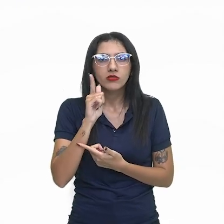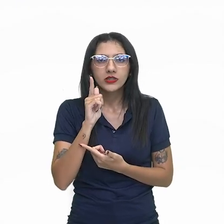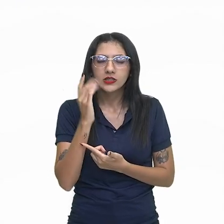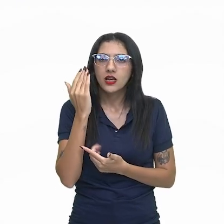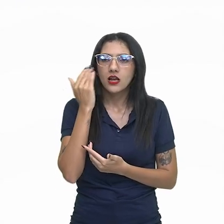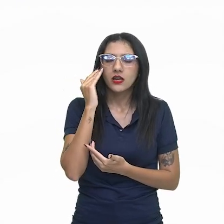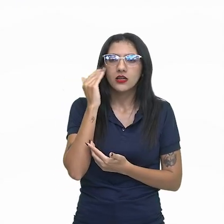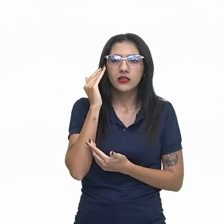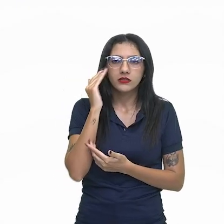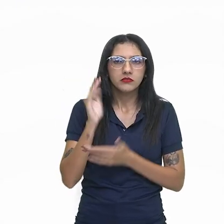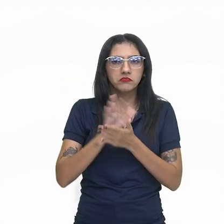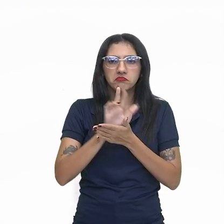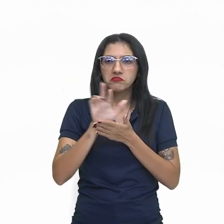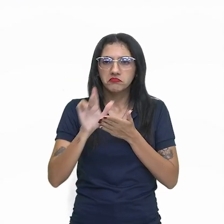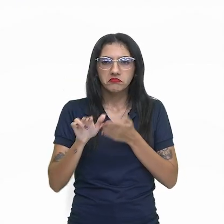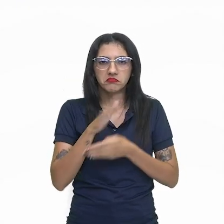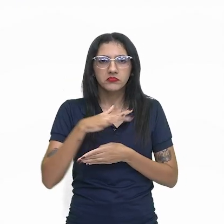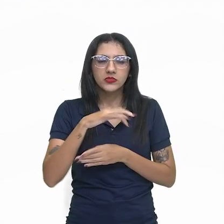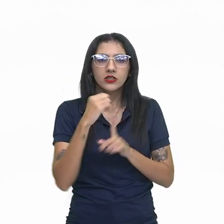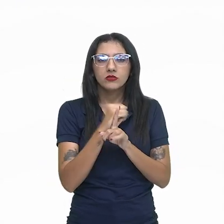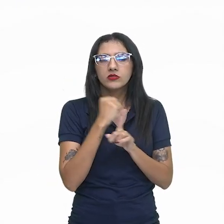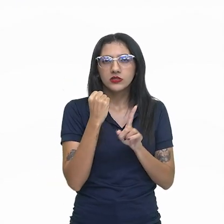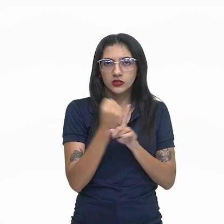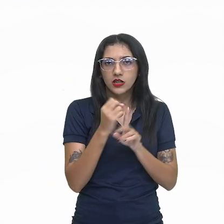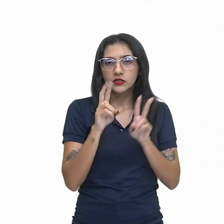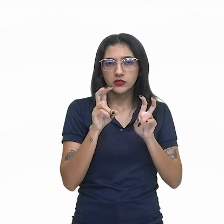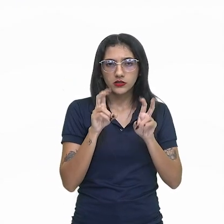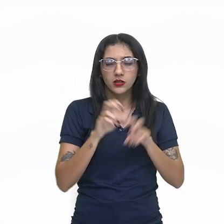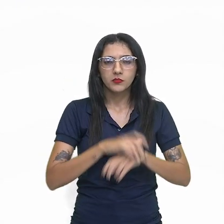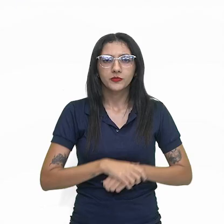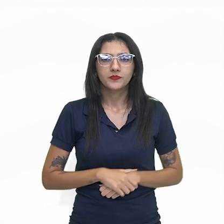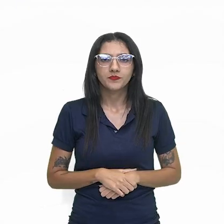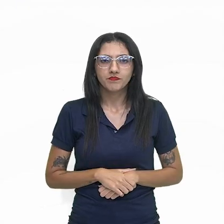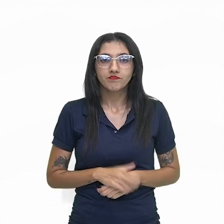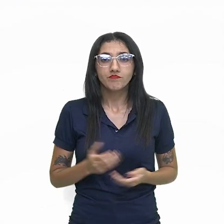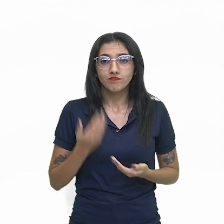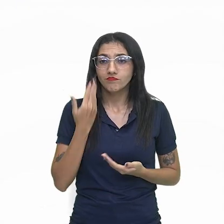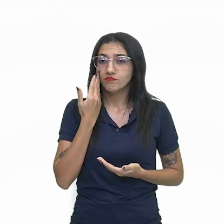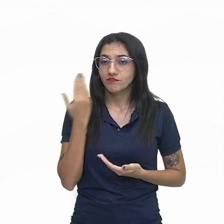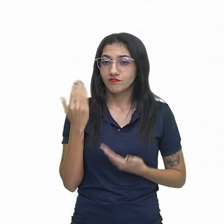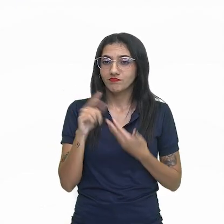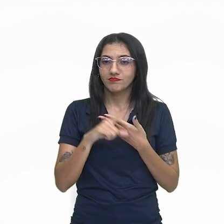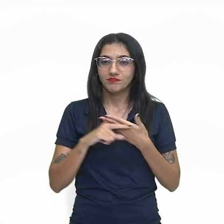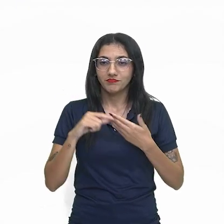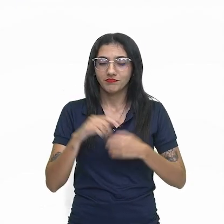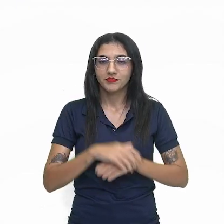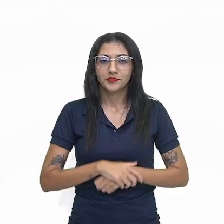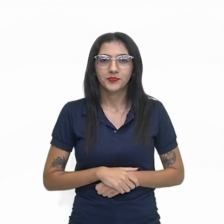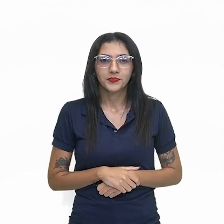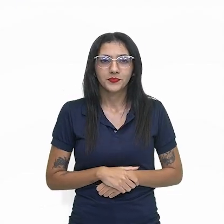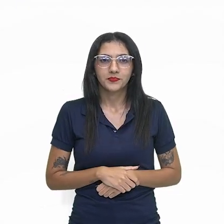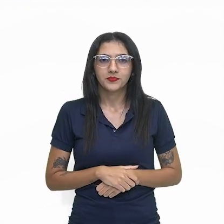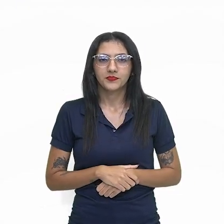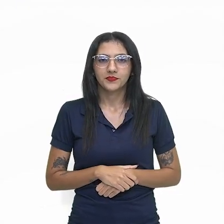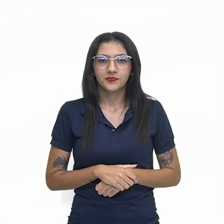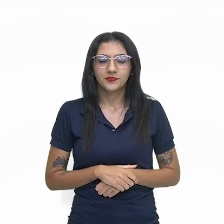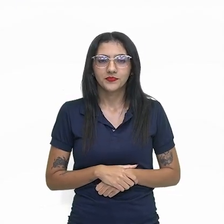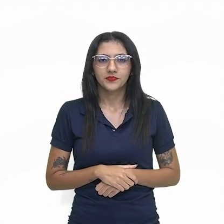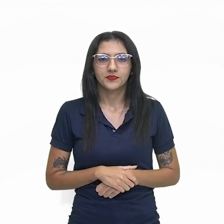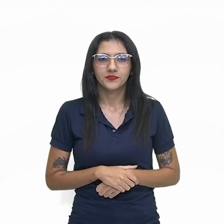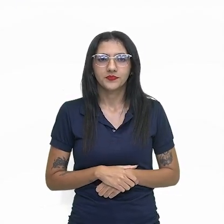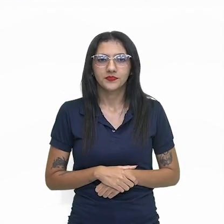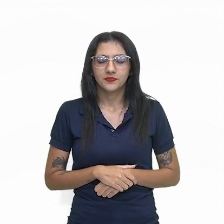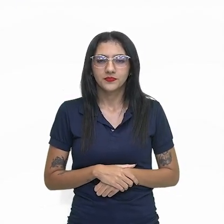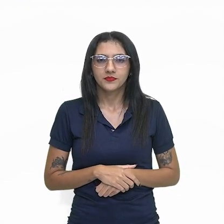à sociedade, às questões sociais. Então, aí nós temos o Max Weber. O Max Weber defende, né, que